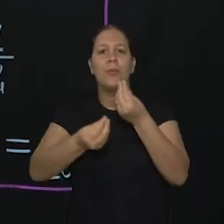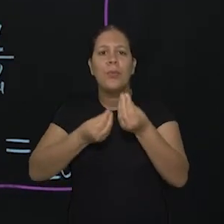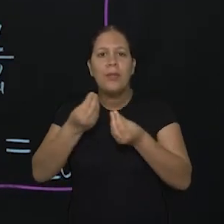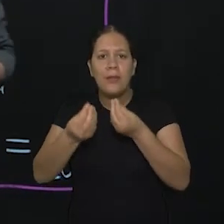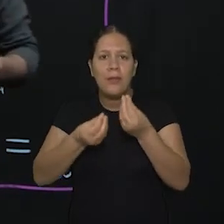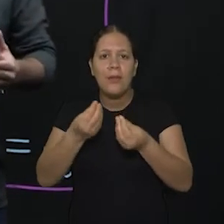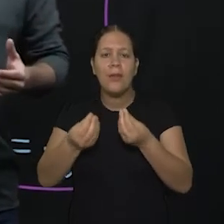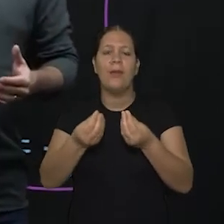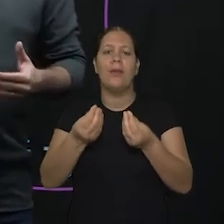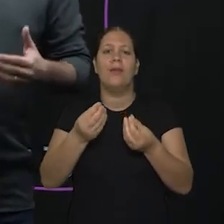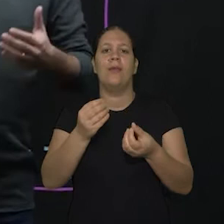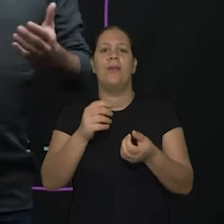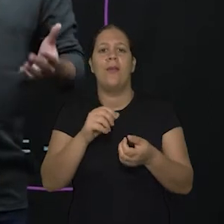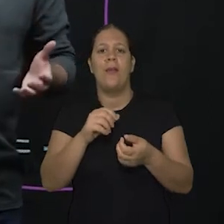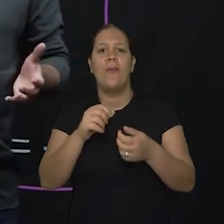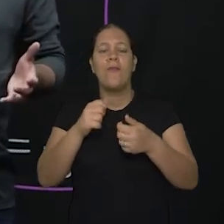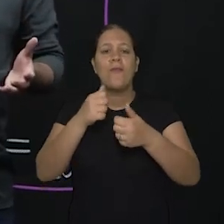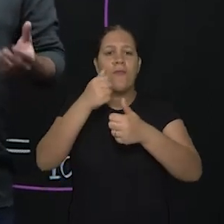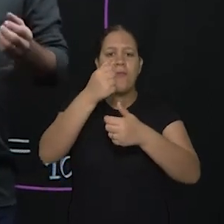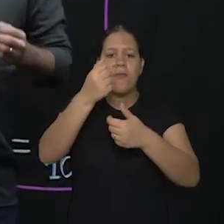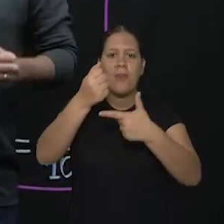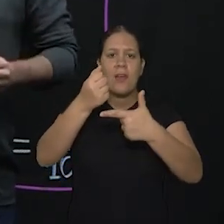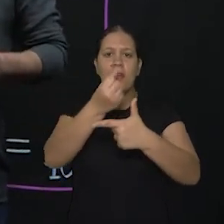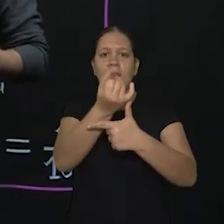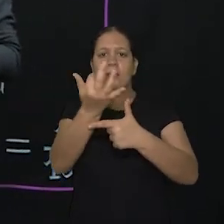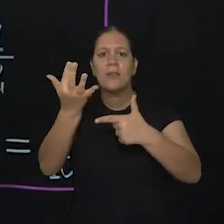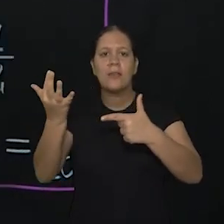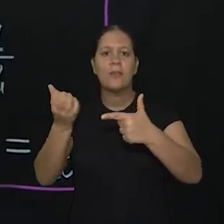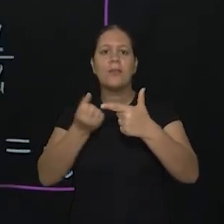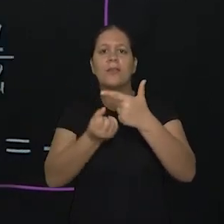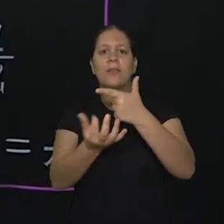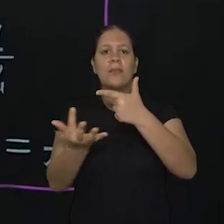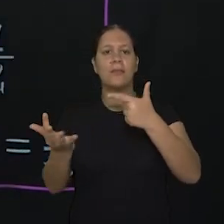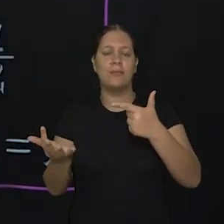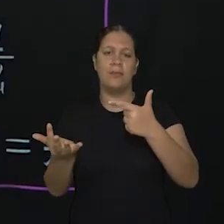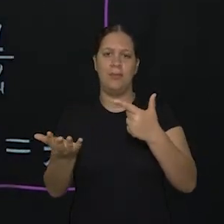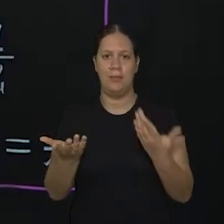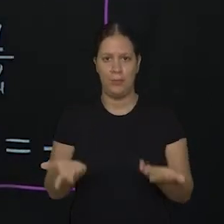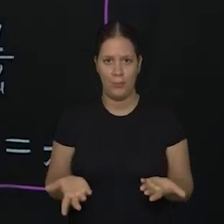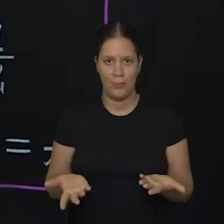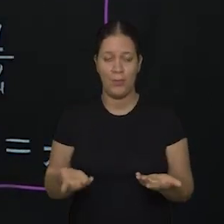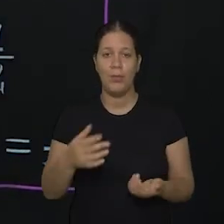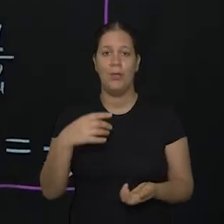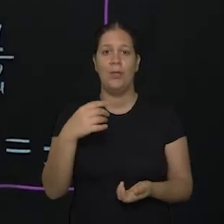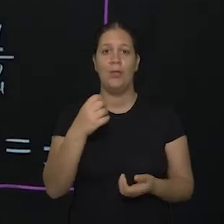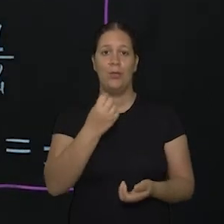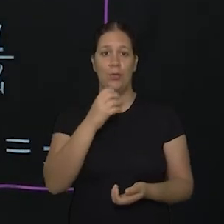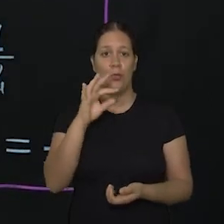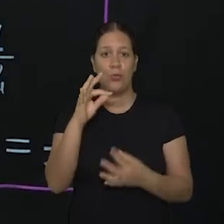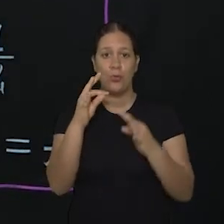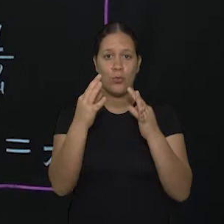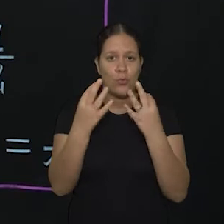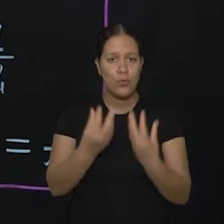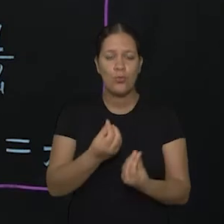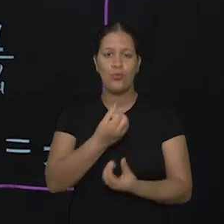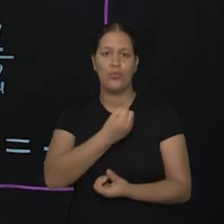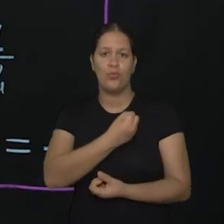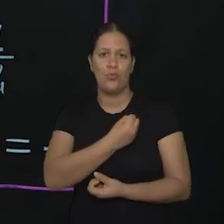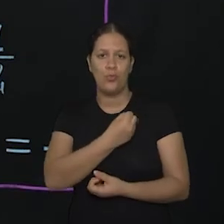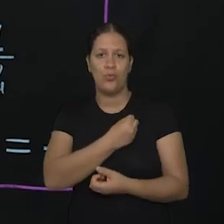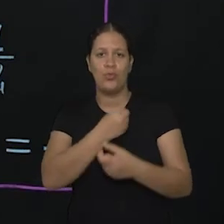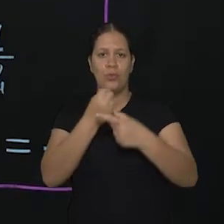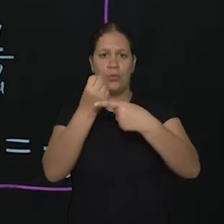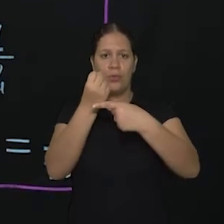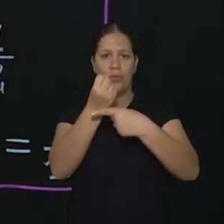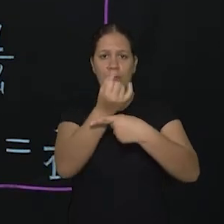razão e razão significa fração. Automaticamente então, pensemos o seguinte, tá? Que todo número racional é